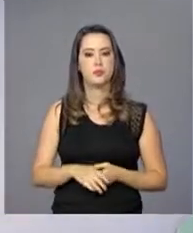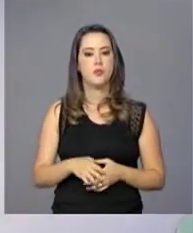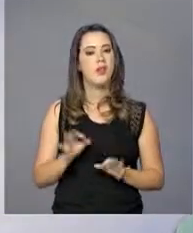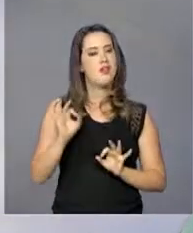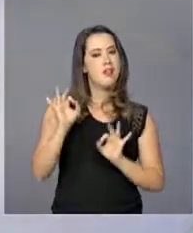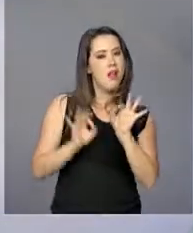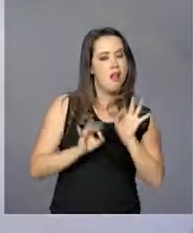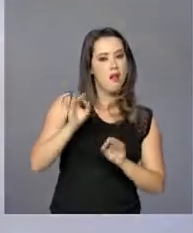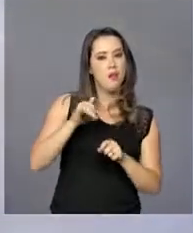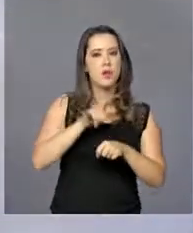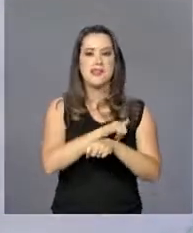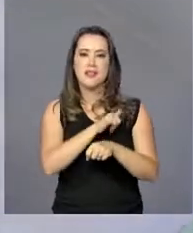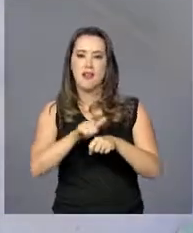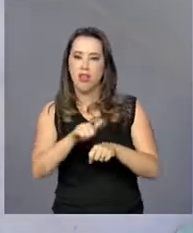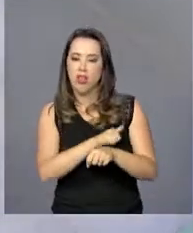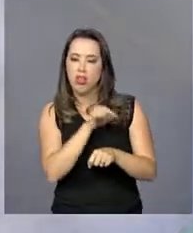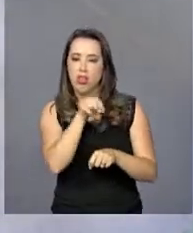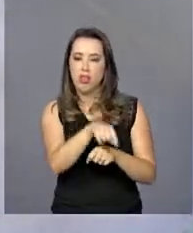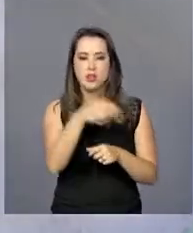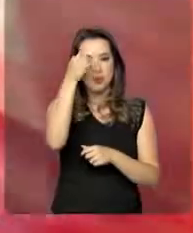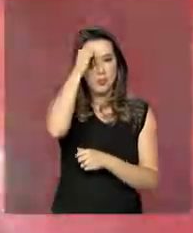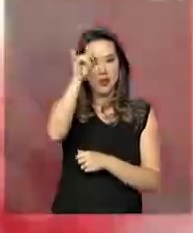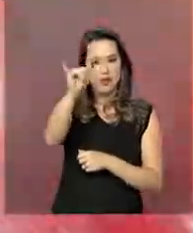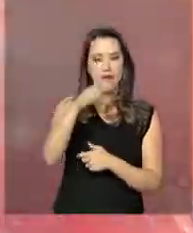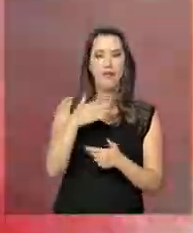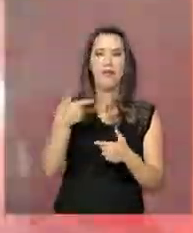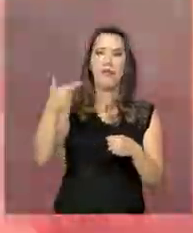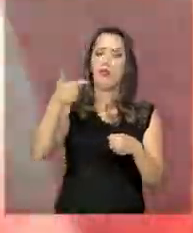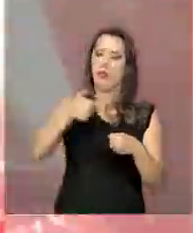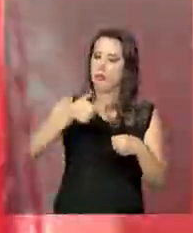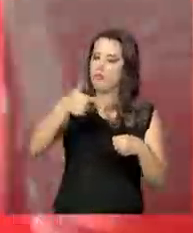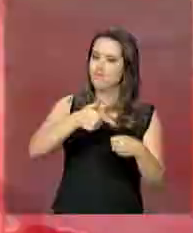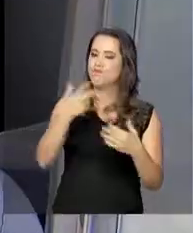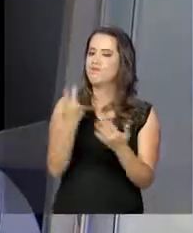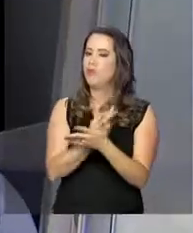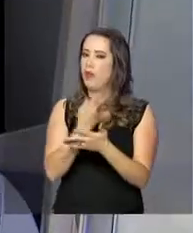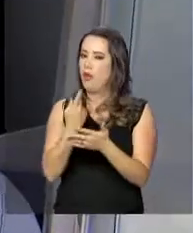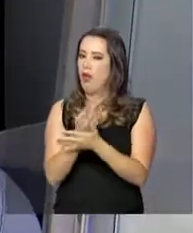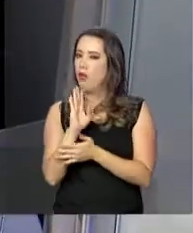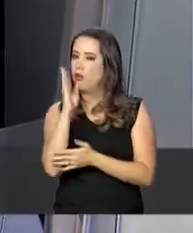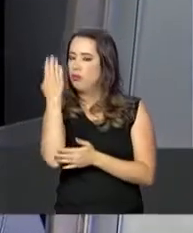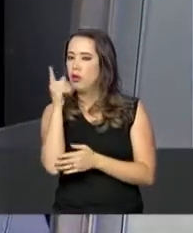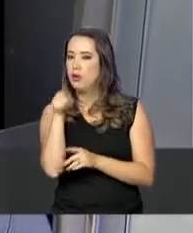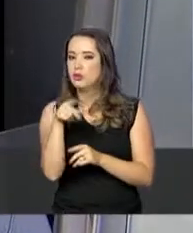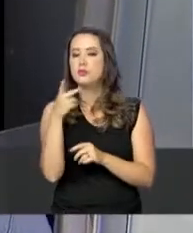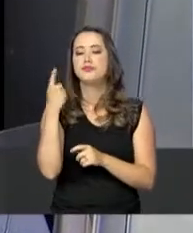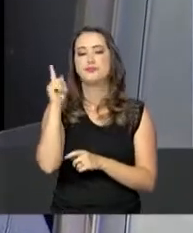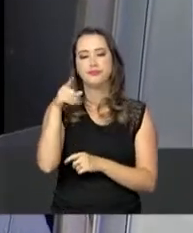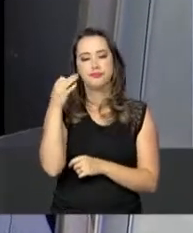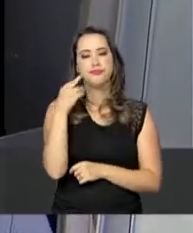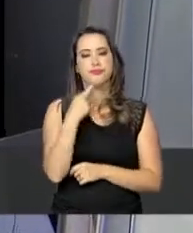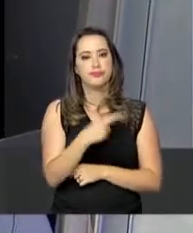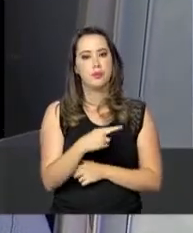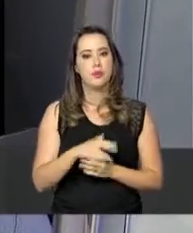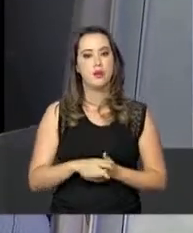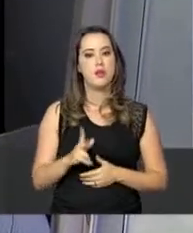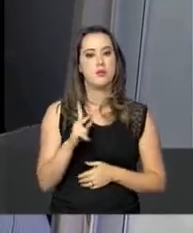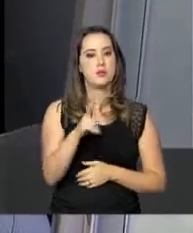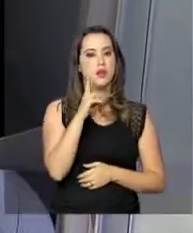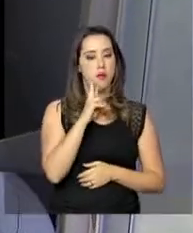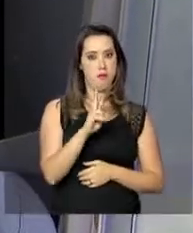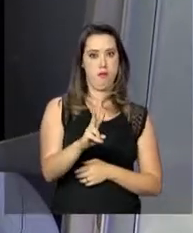dos combustíveis adulterados ou contaminados também pode ser uma opção. Procuro me manter informado, né? Assim, quando eu vejo algum